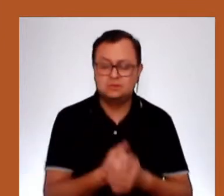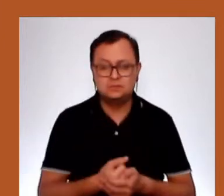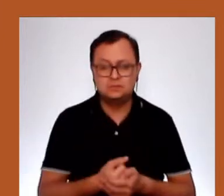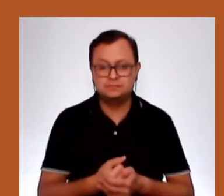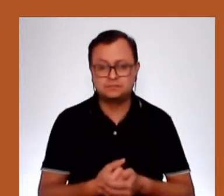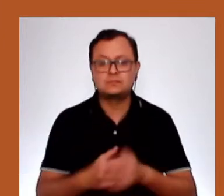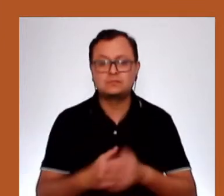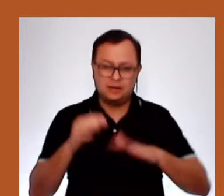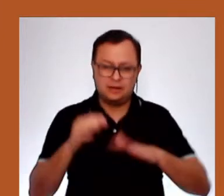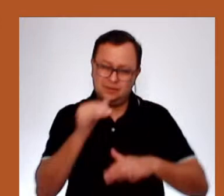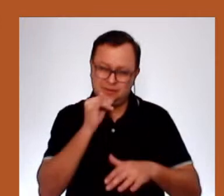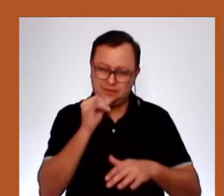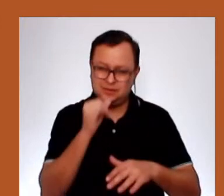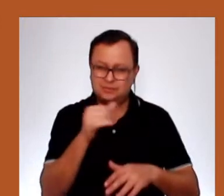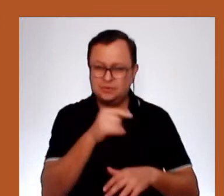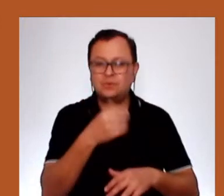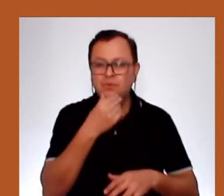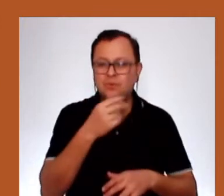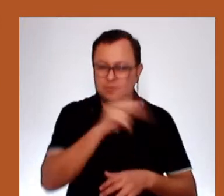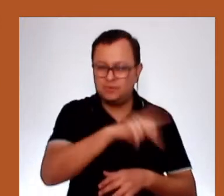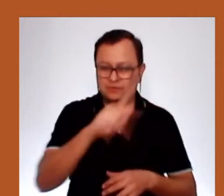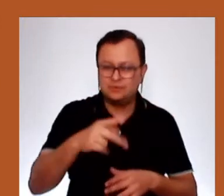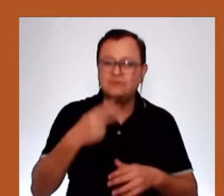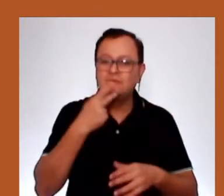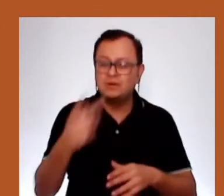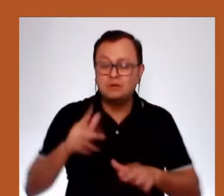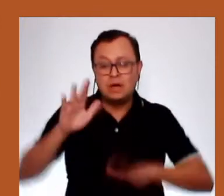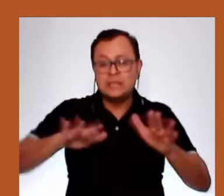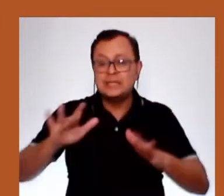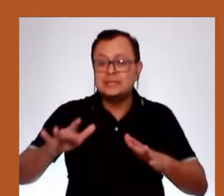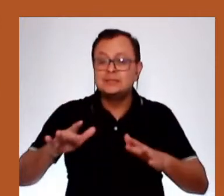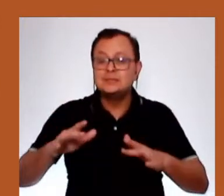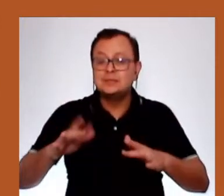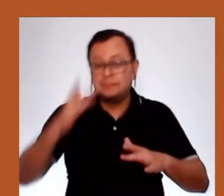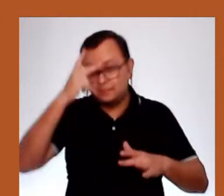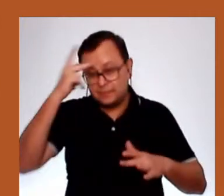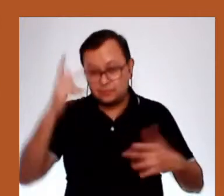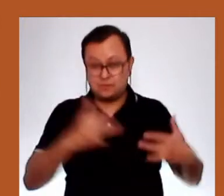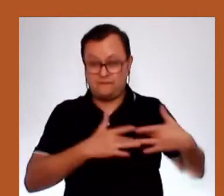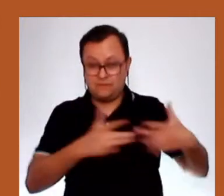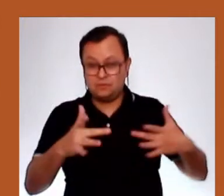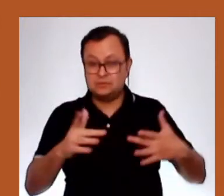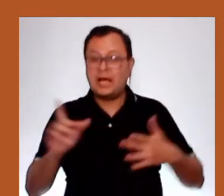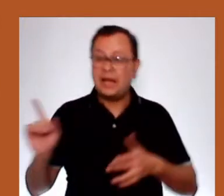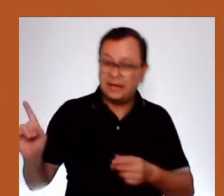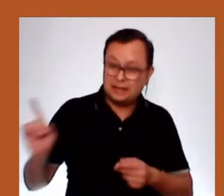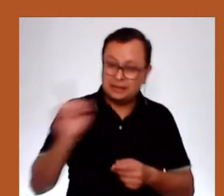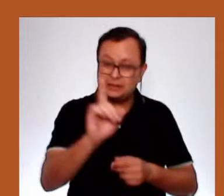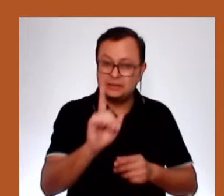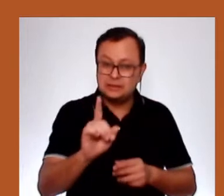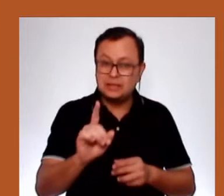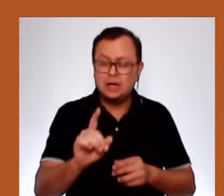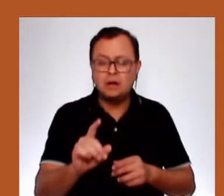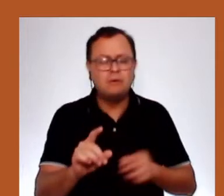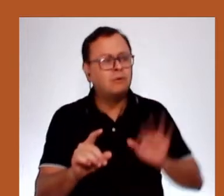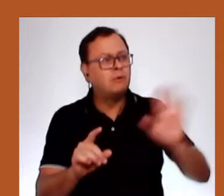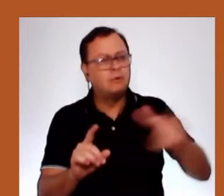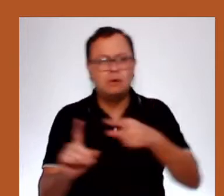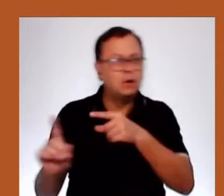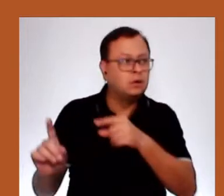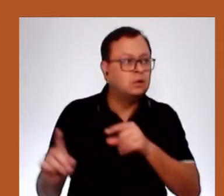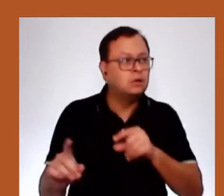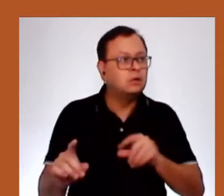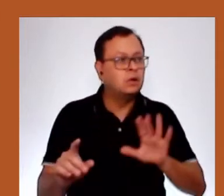alguns voluntários para trabalhar com a gente, que a gente olhava e falava, mas professor, ele falava assim, fica tranquila, a vida peneira,